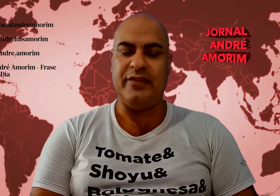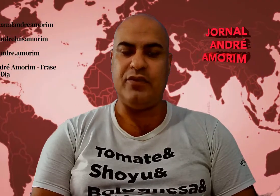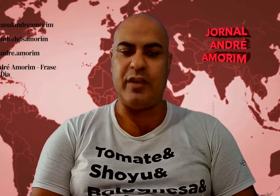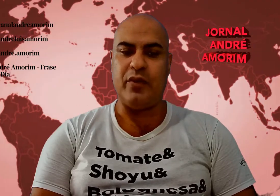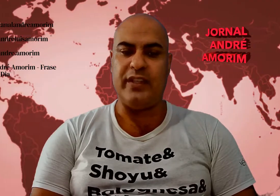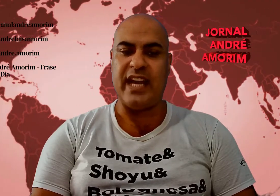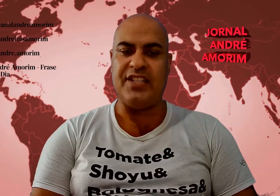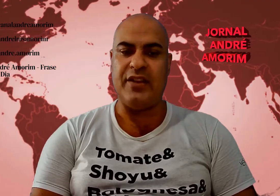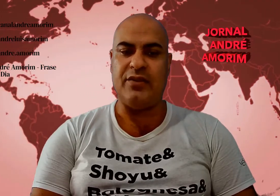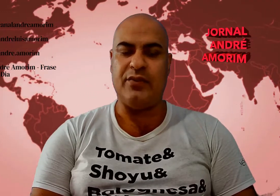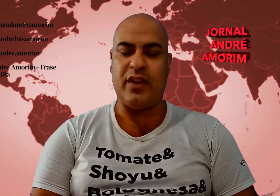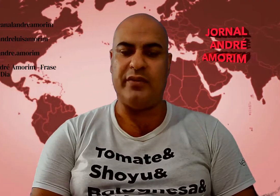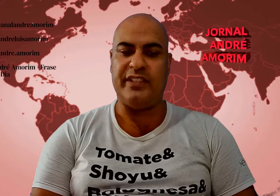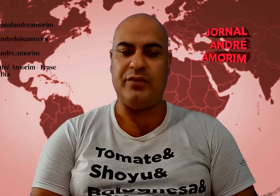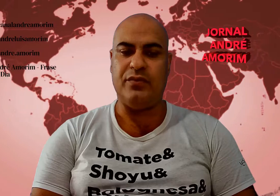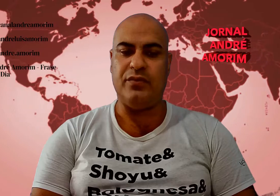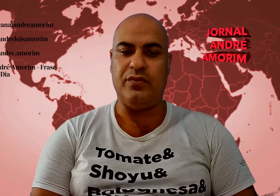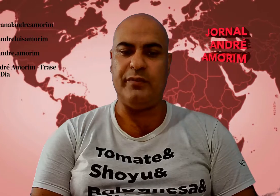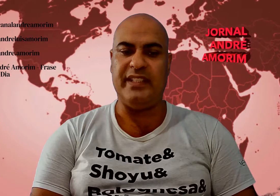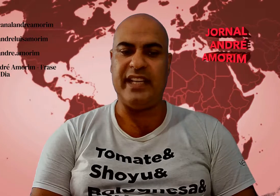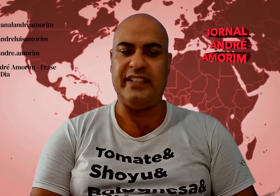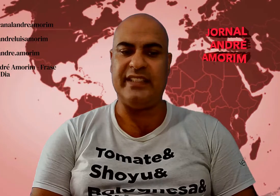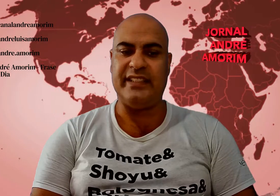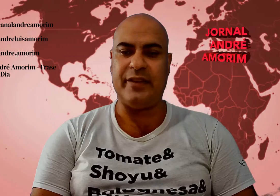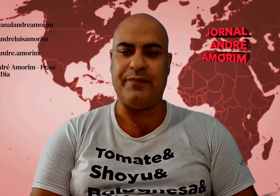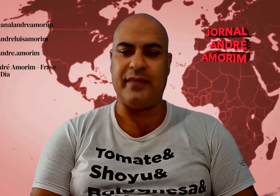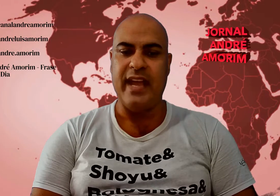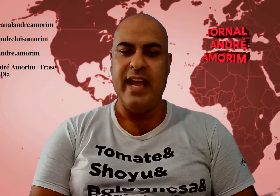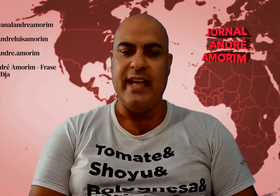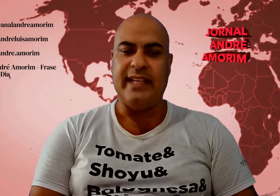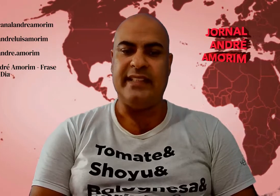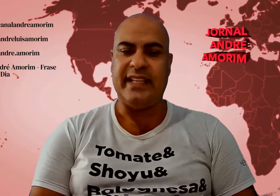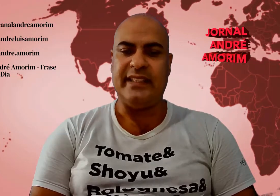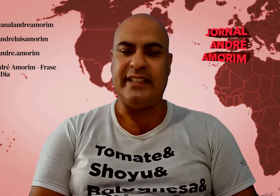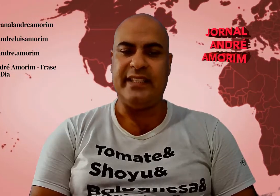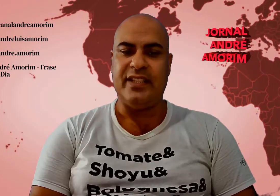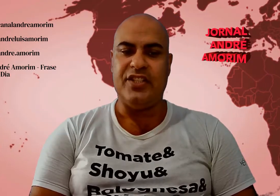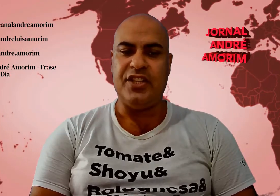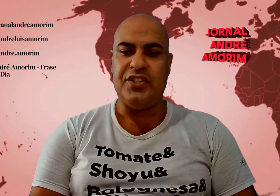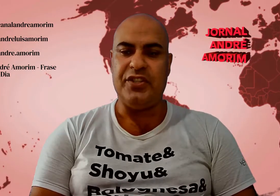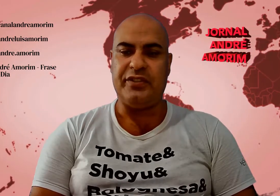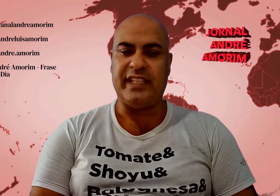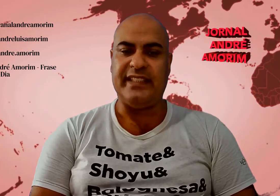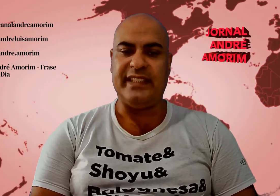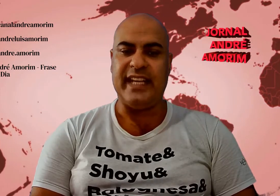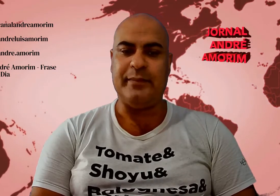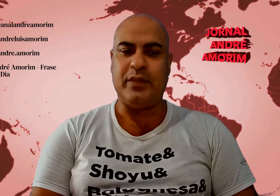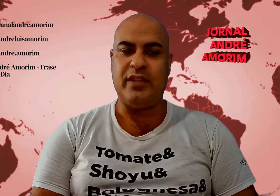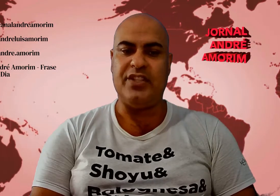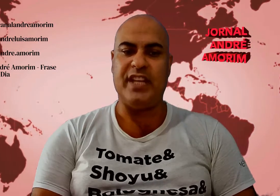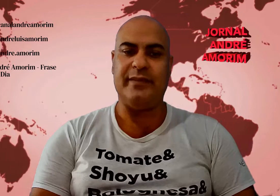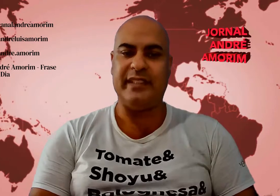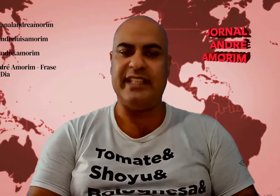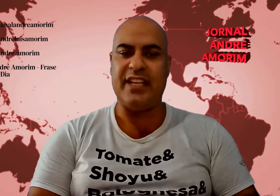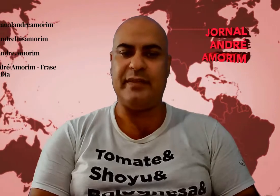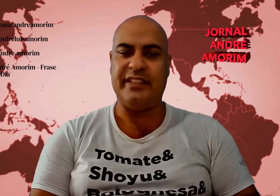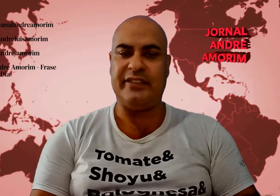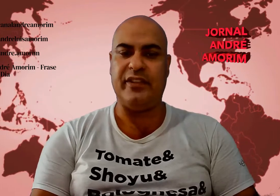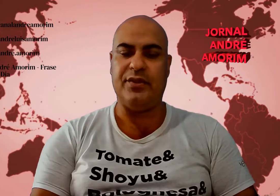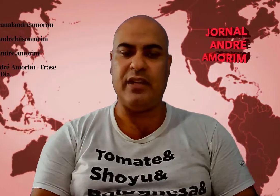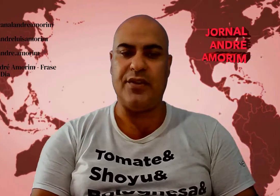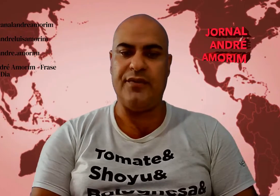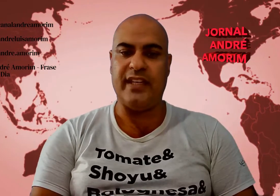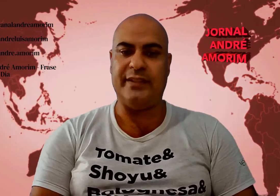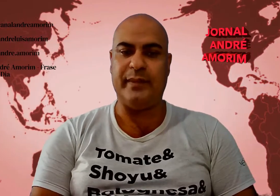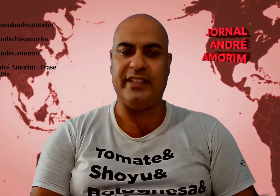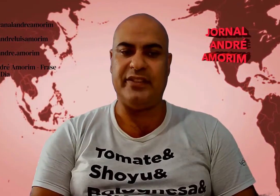de reclamação ou de abordagem na hora do voto, segundo os mesários da sessão. Nas atas de registro da 197ª